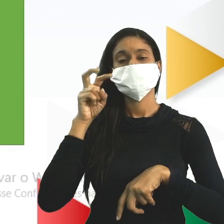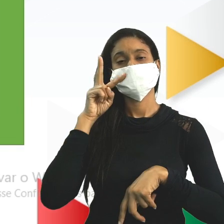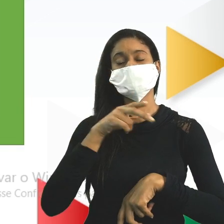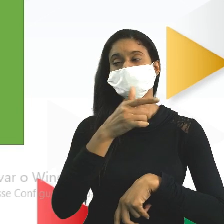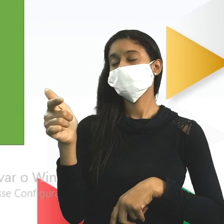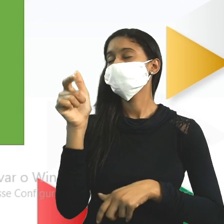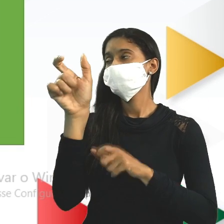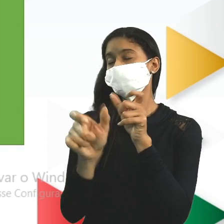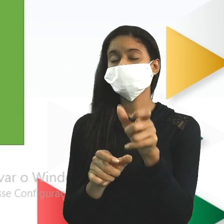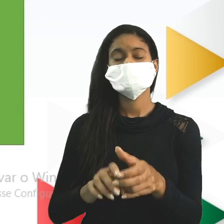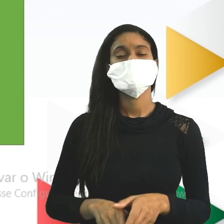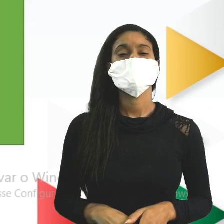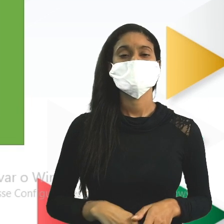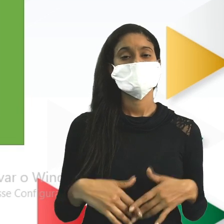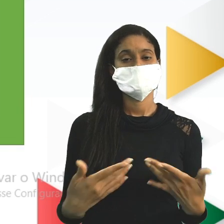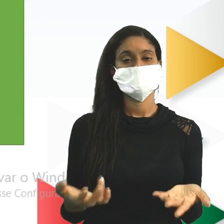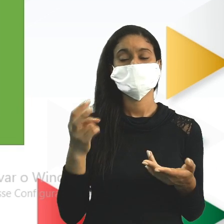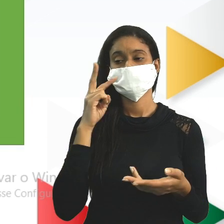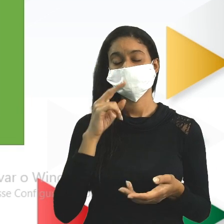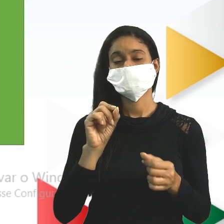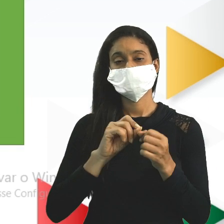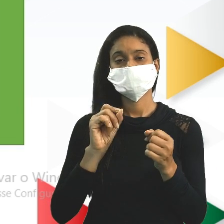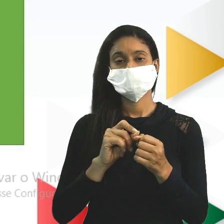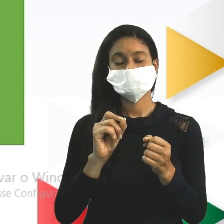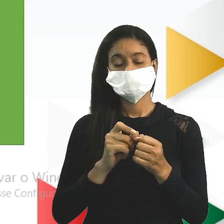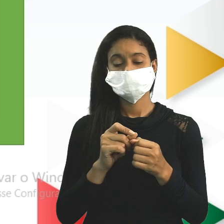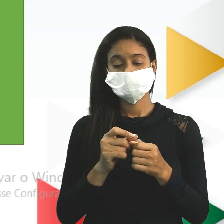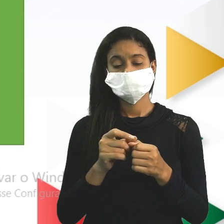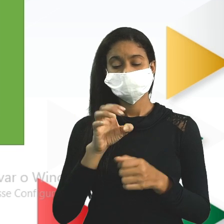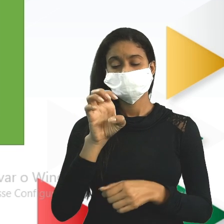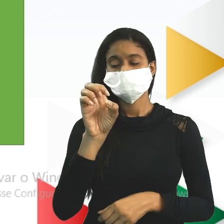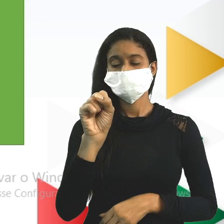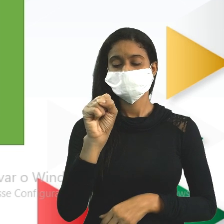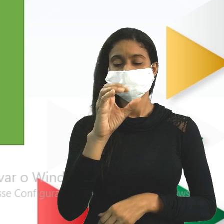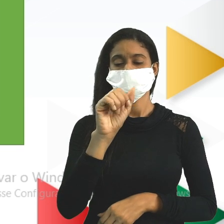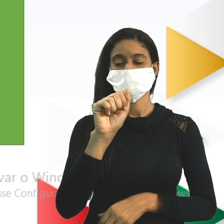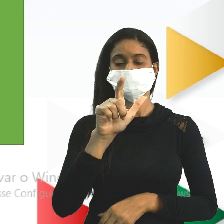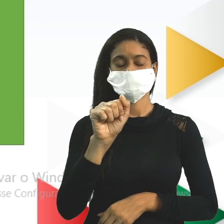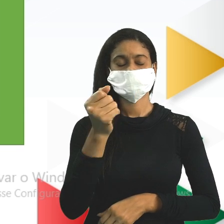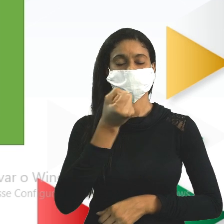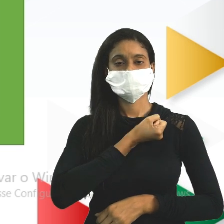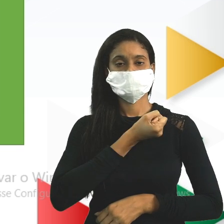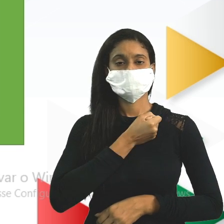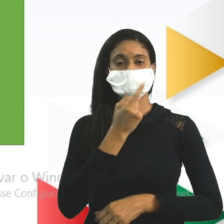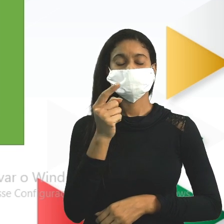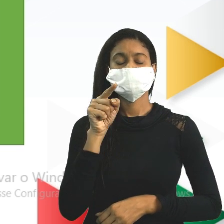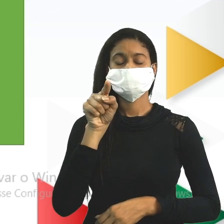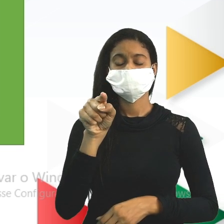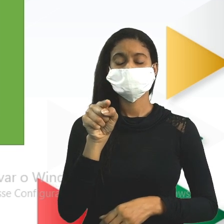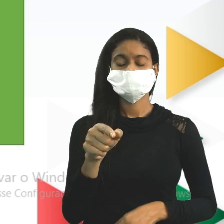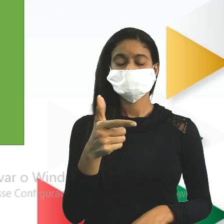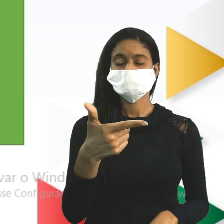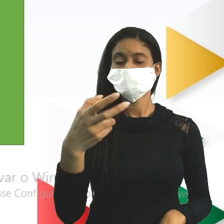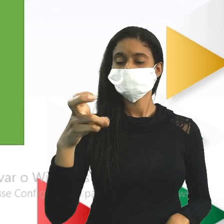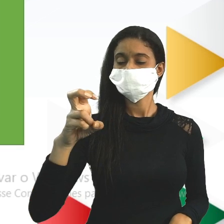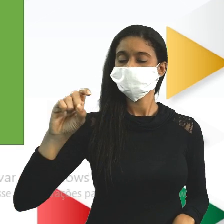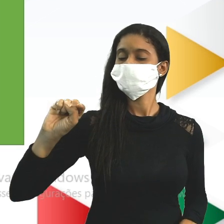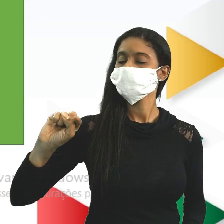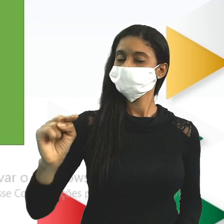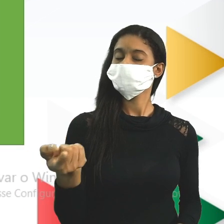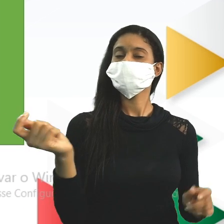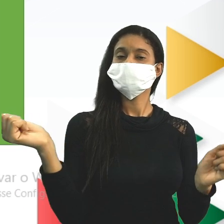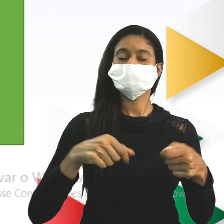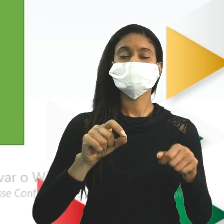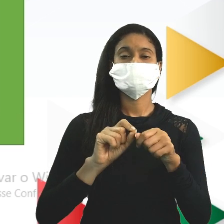para sacramentar, ou seja, fazer uma escala numérica de 1, 2,25 mil, a gente